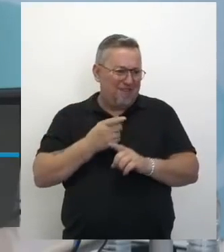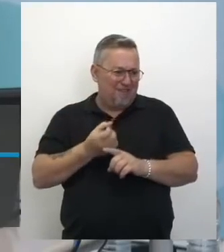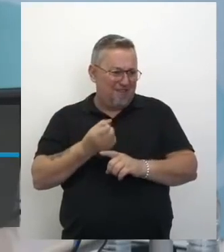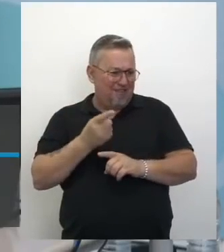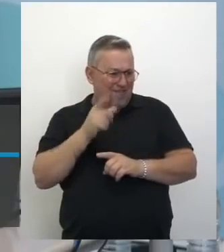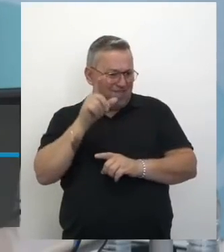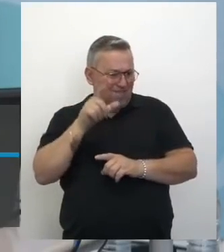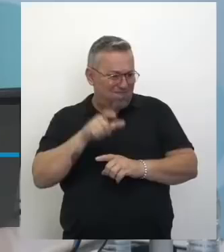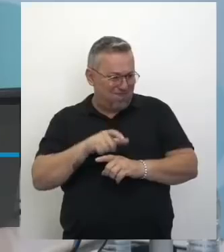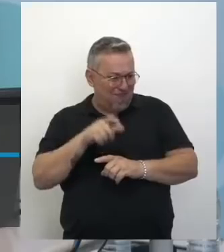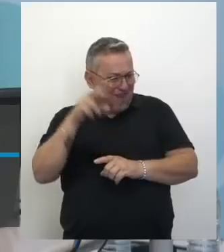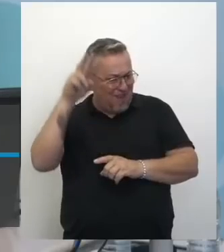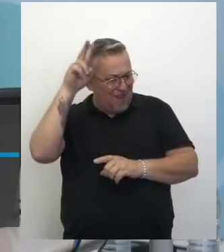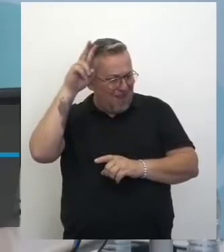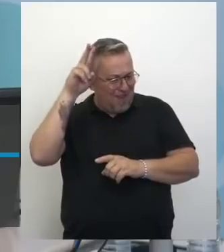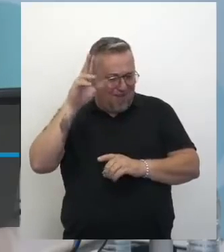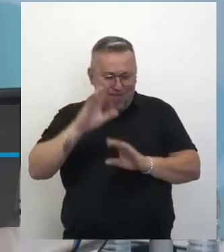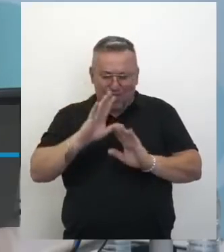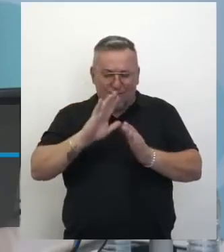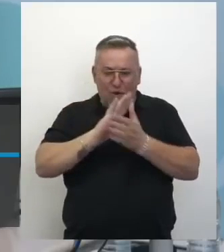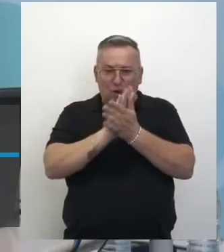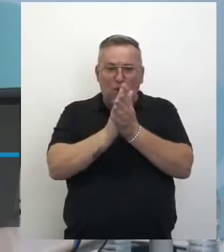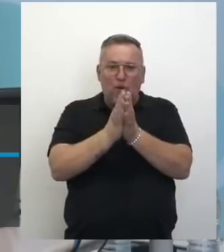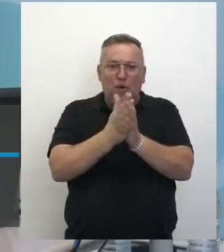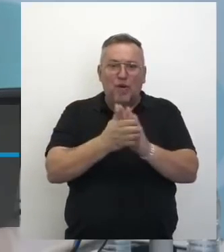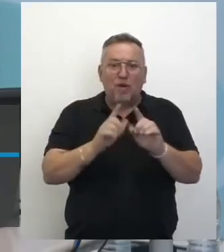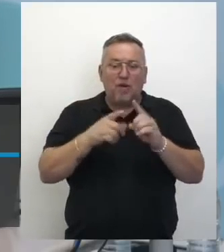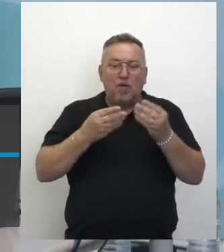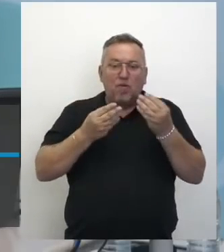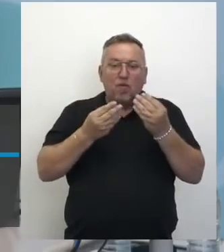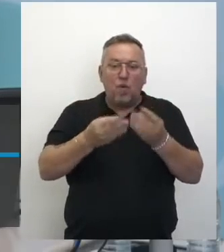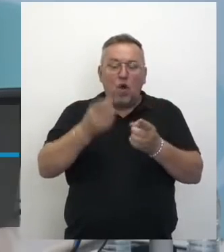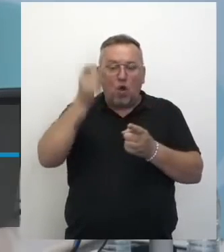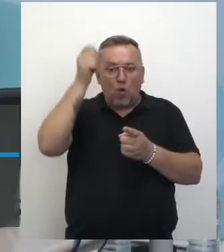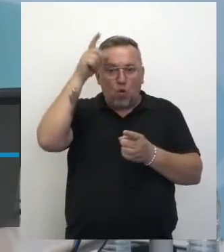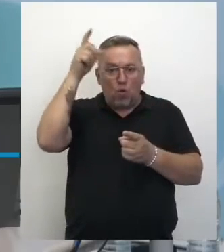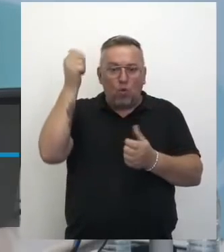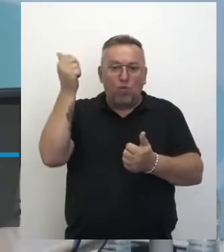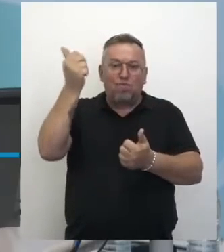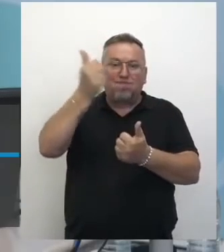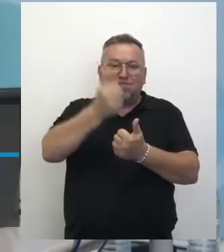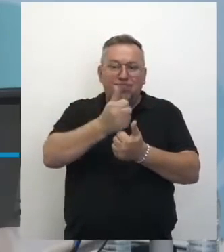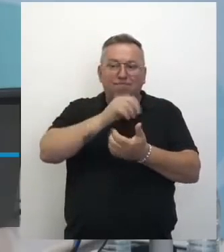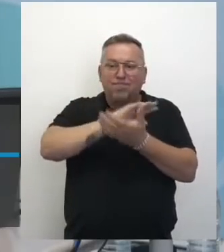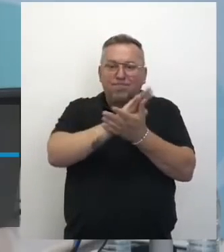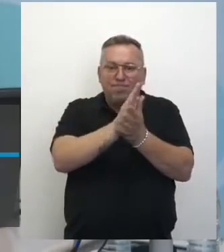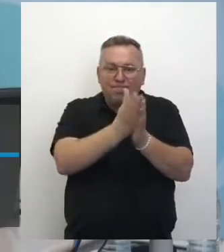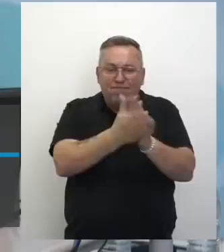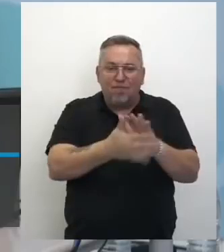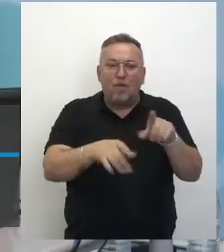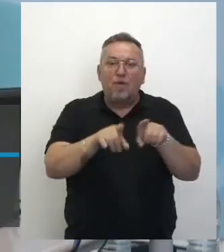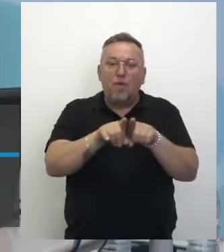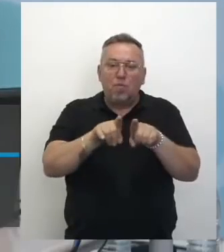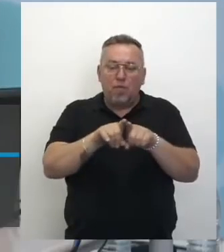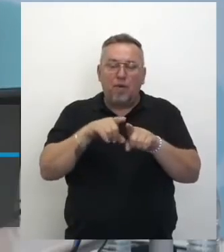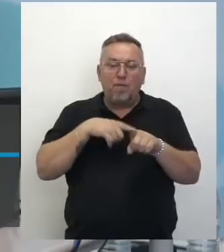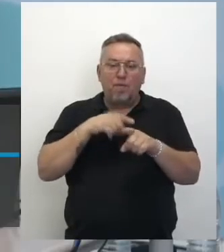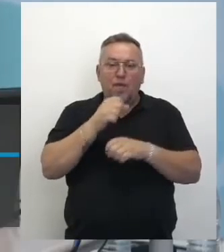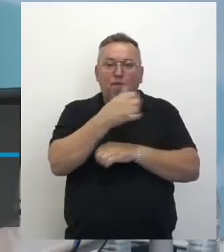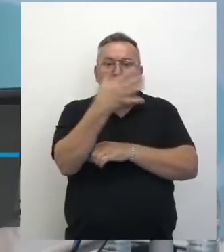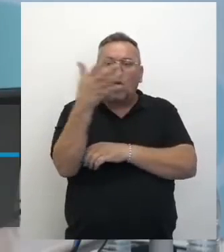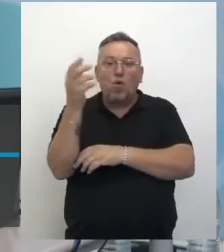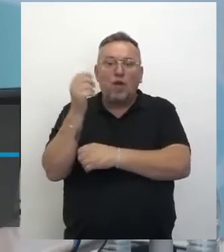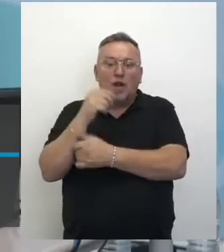cultura local. E aí eles foram aculturando, né, os indígenas e devastando a